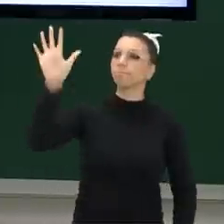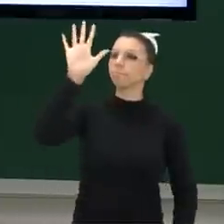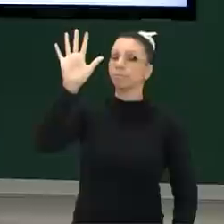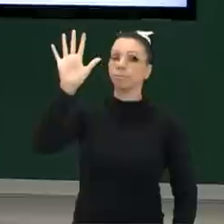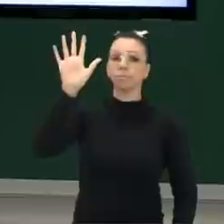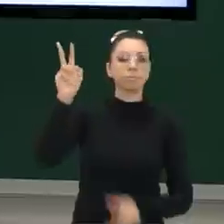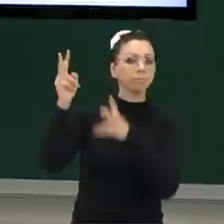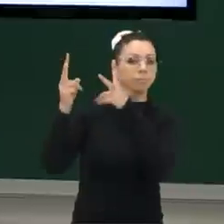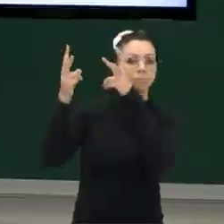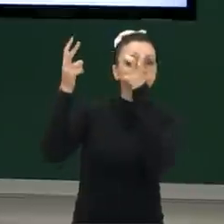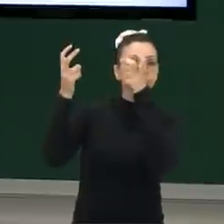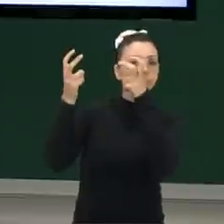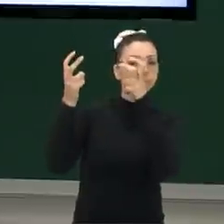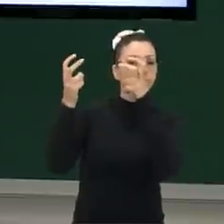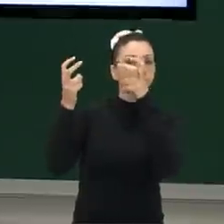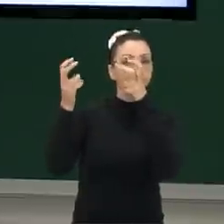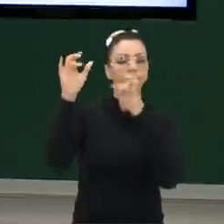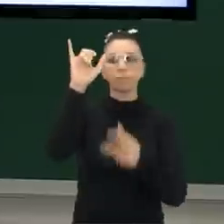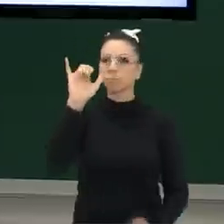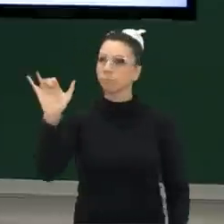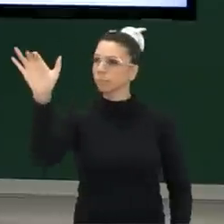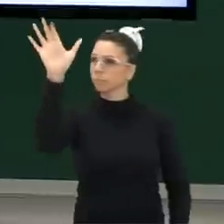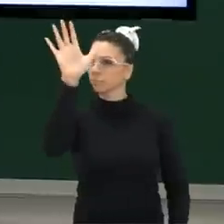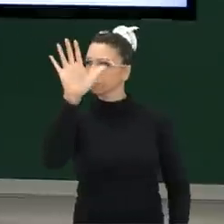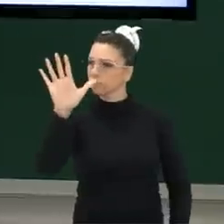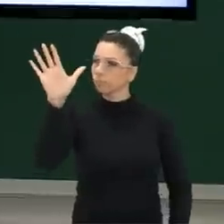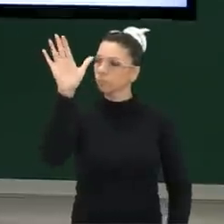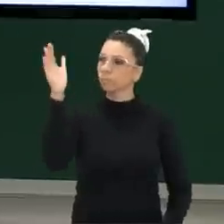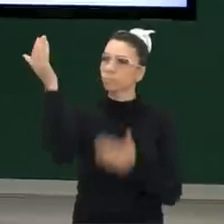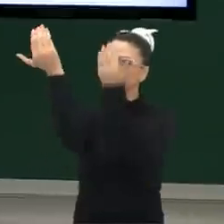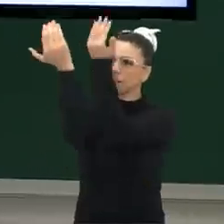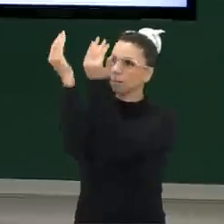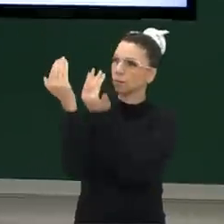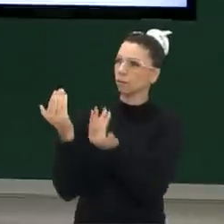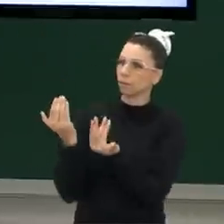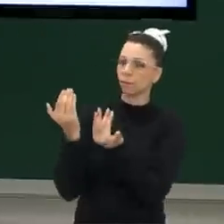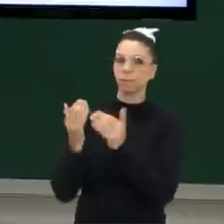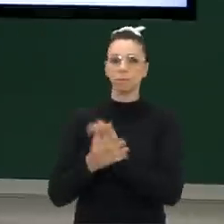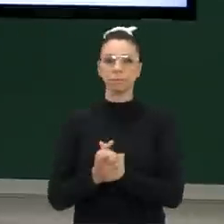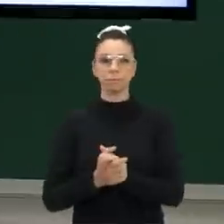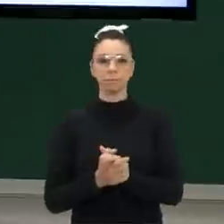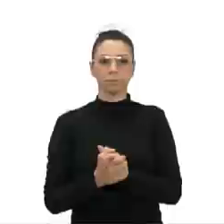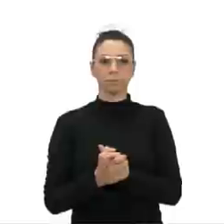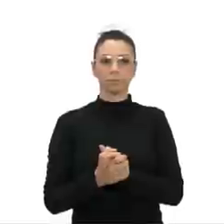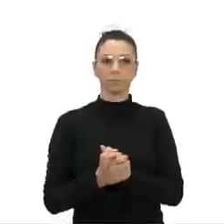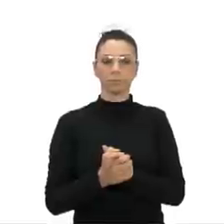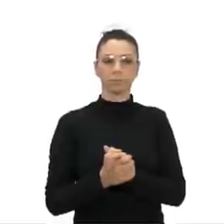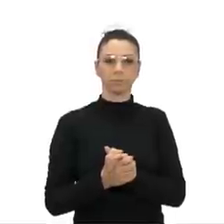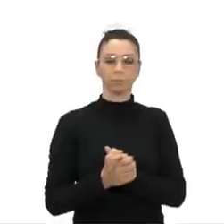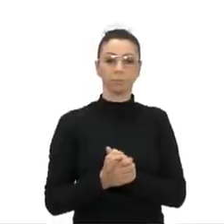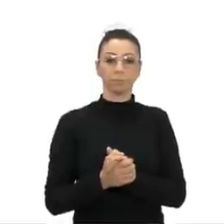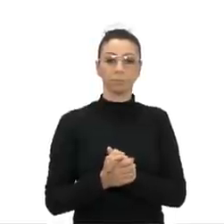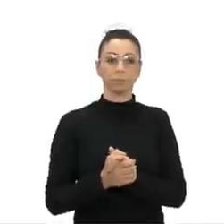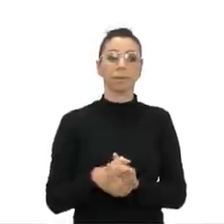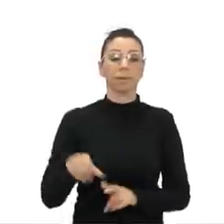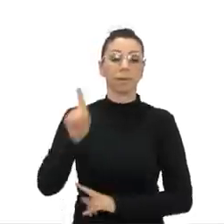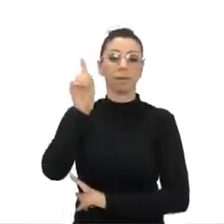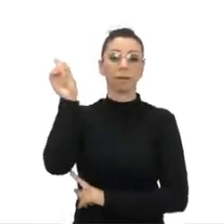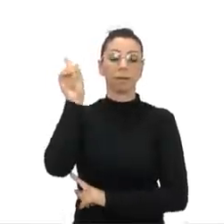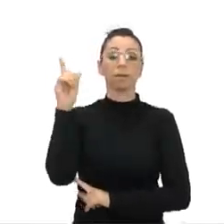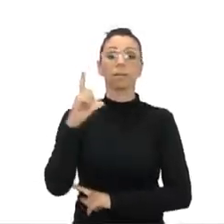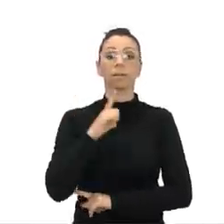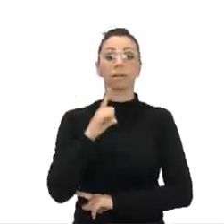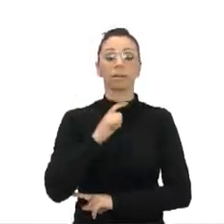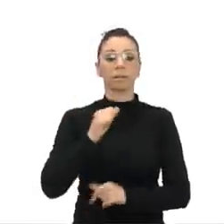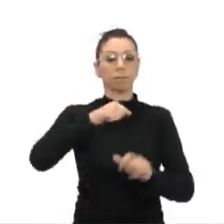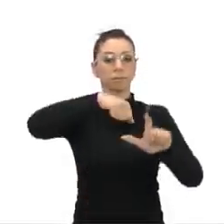aqui. Observe bem esta imagem. Olha só. Essa é uma